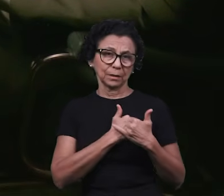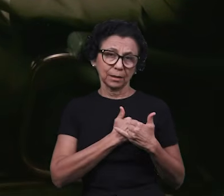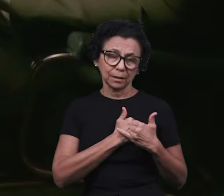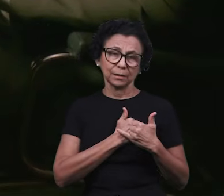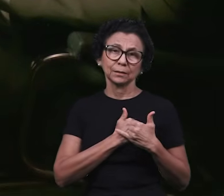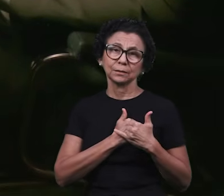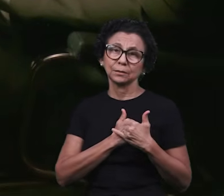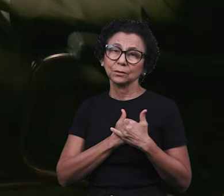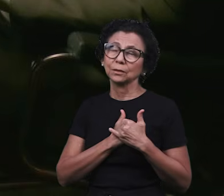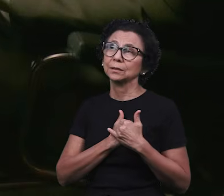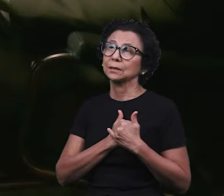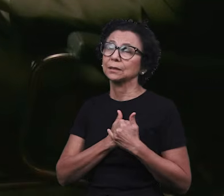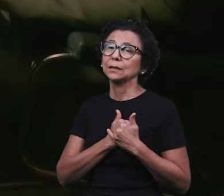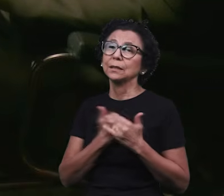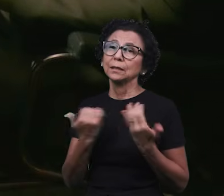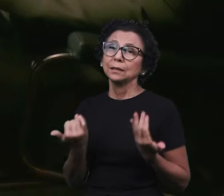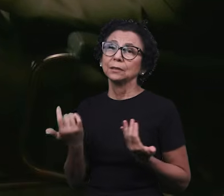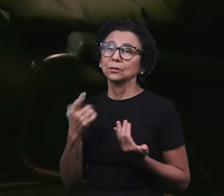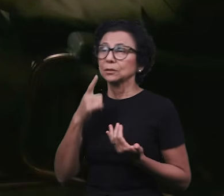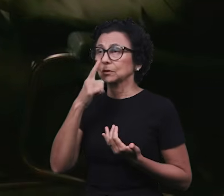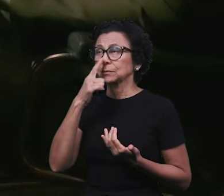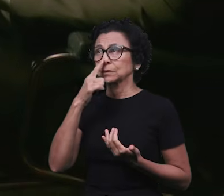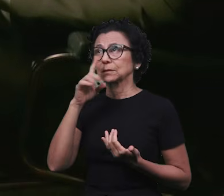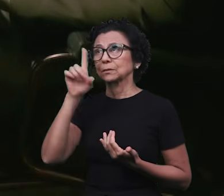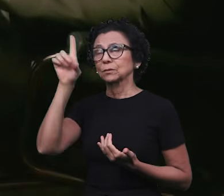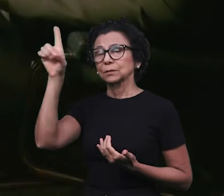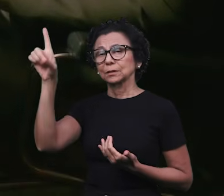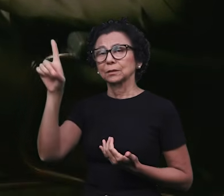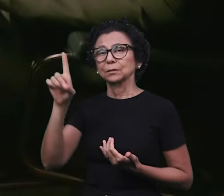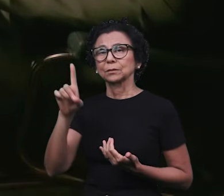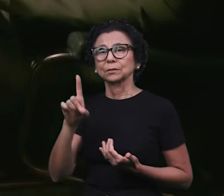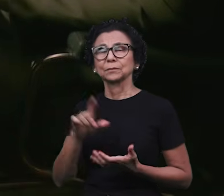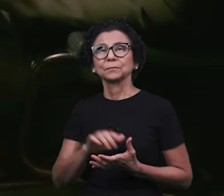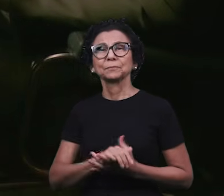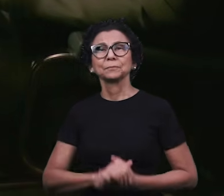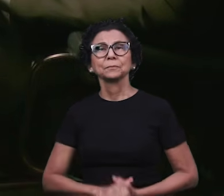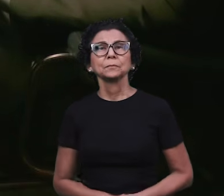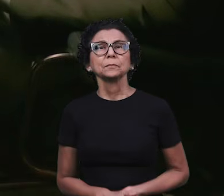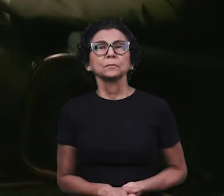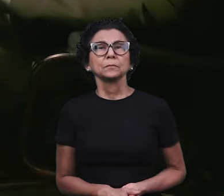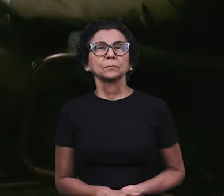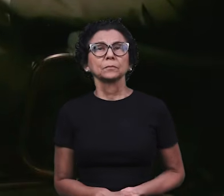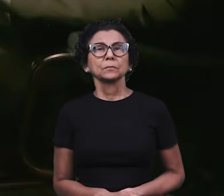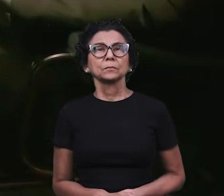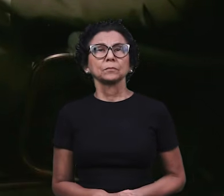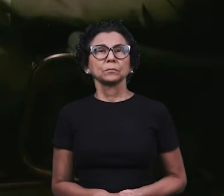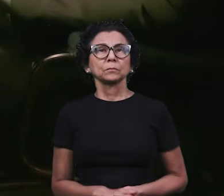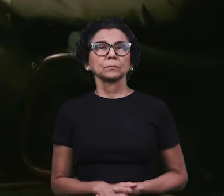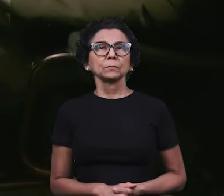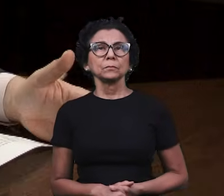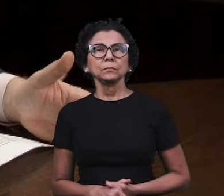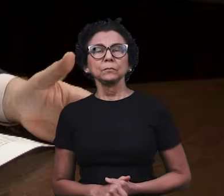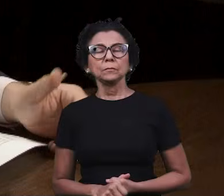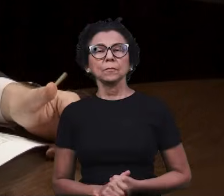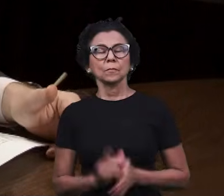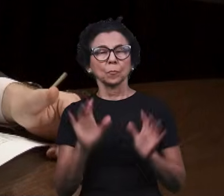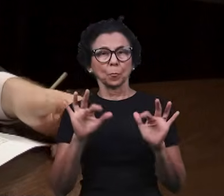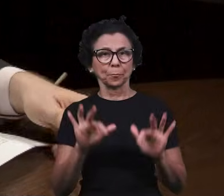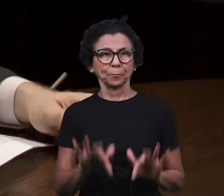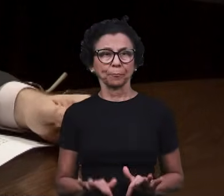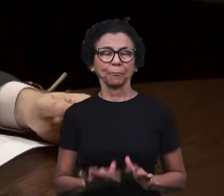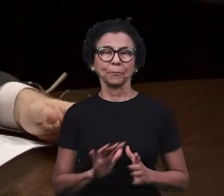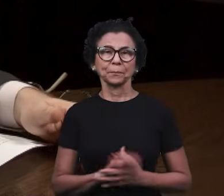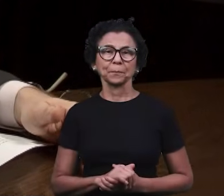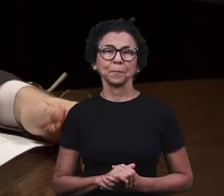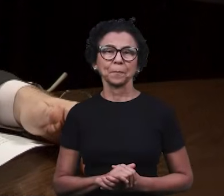na intimidade de Deus, amigos. Glória a Deus. De Deus. Que maravilha. Bom, estamos encerrando esse episódio